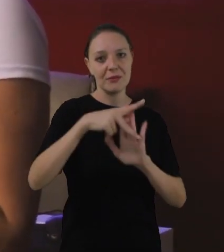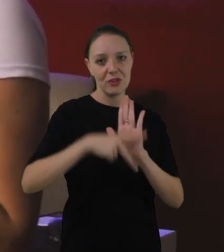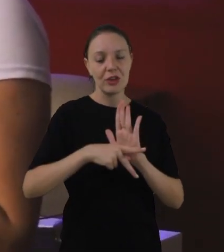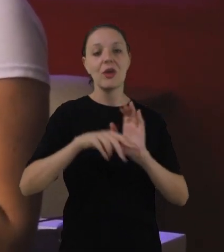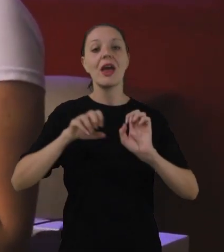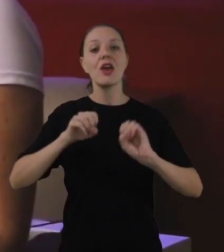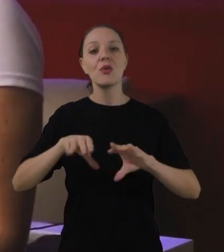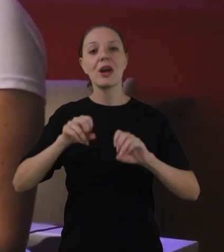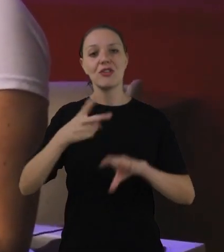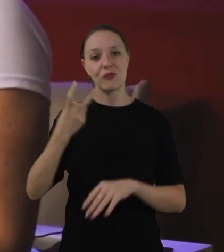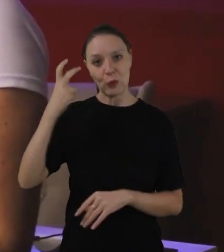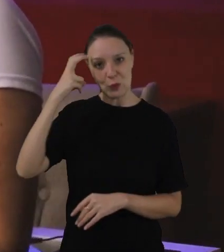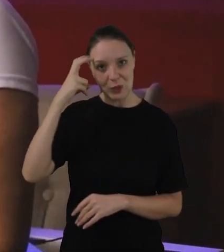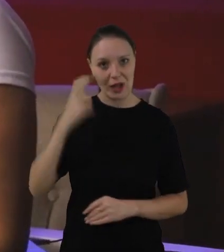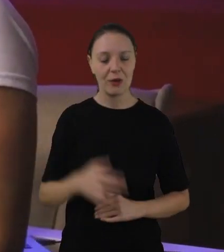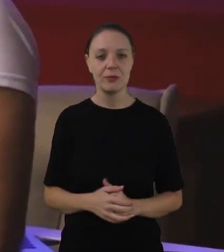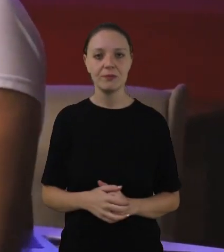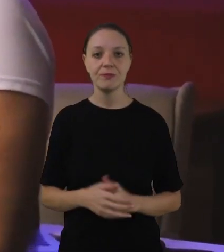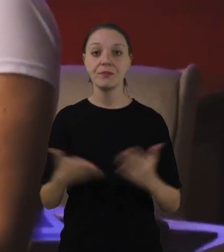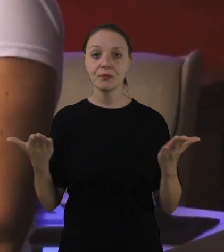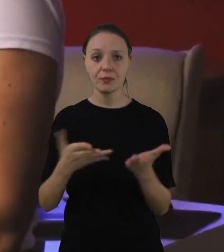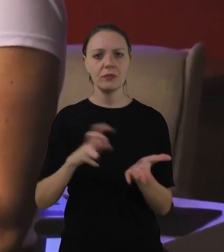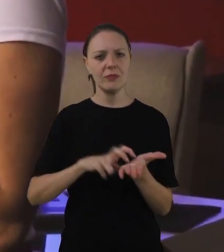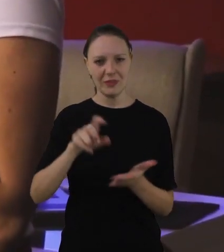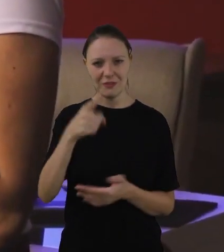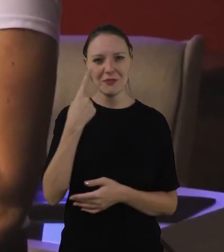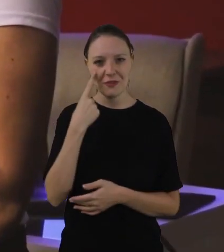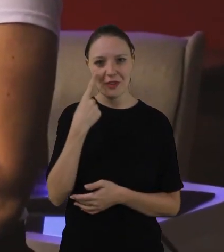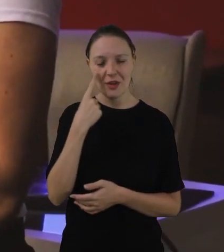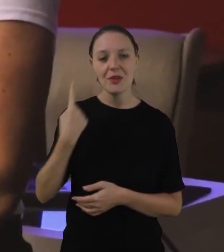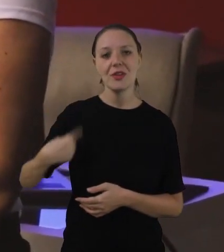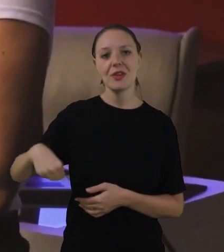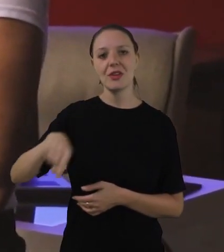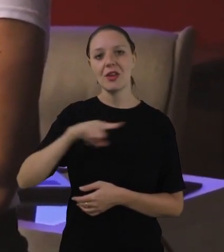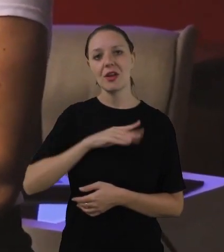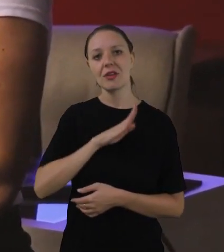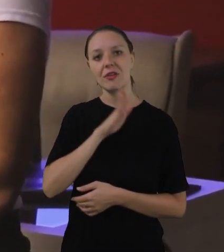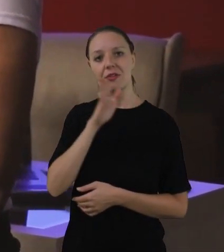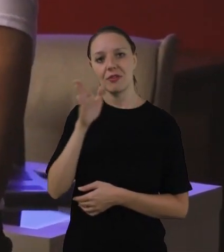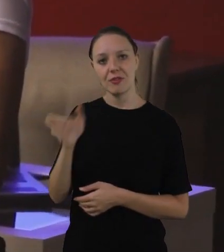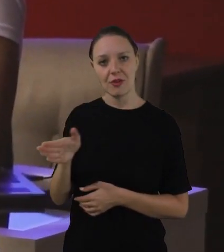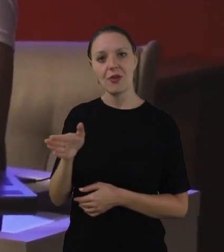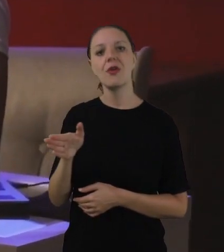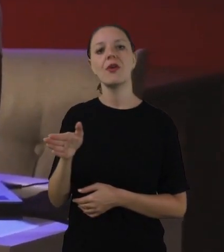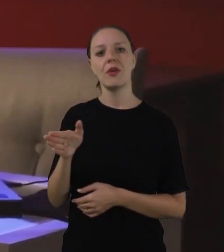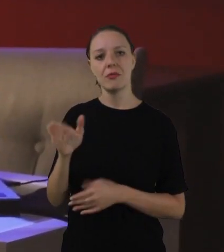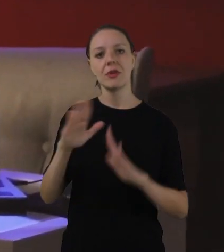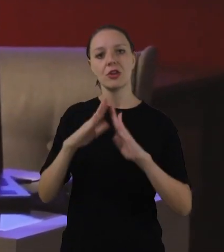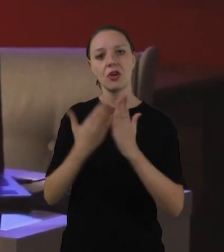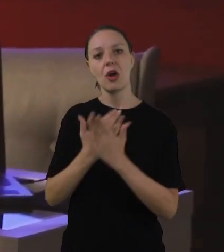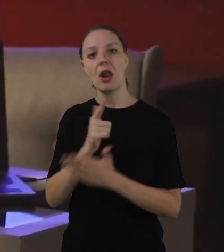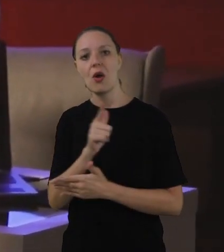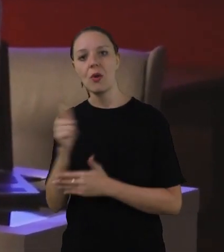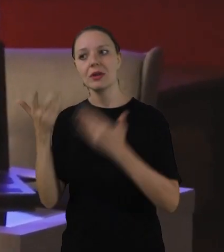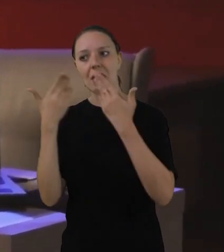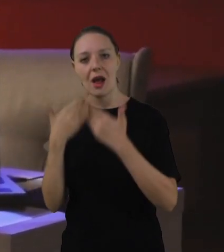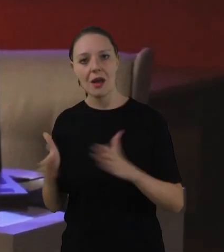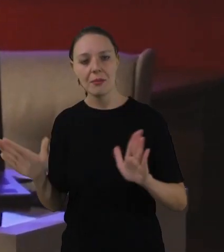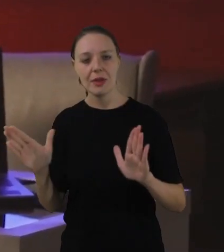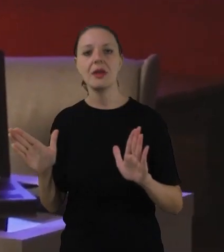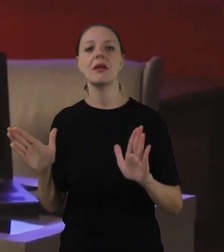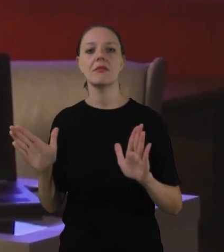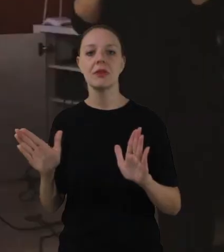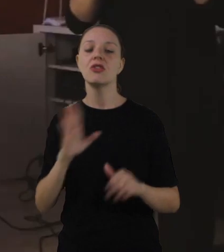já viram, mas a gente teve hoje de manhã, fazendo a inauguração desse espaço lá no Wesley Gaio, e agora de tarde nós estivemos lá na